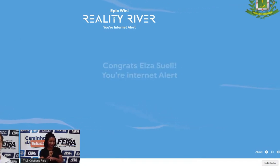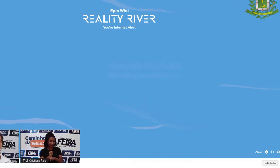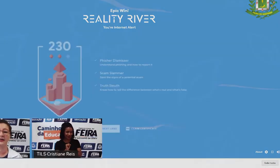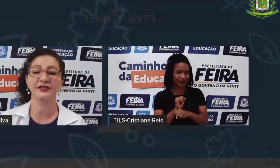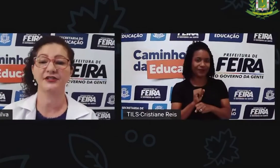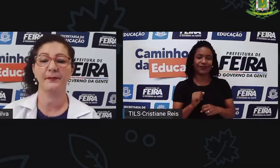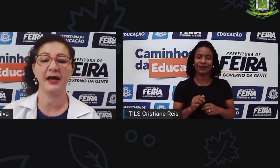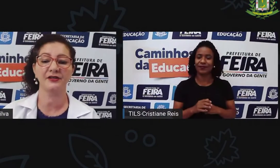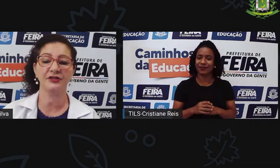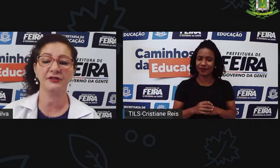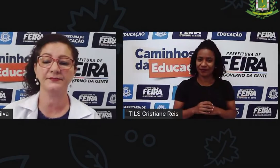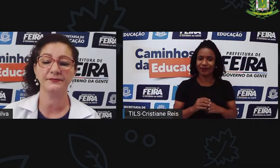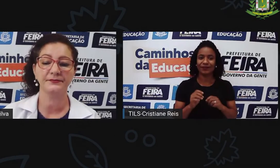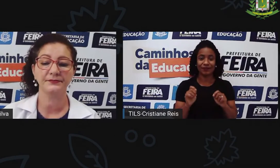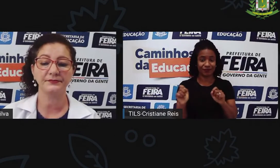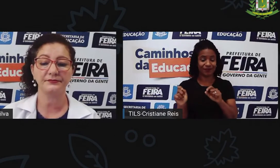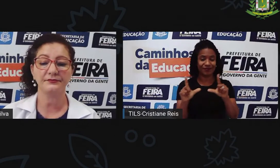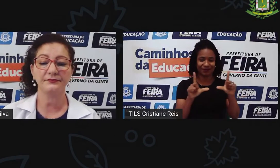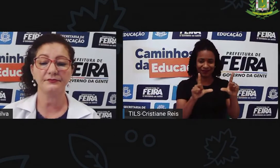Vamos sair desta página.